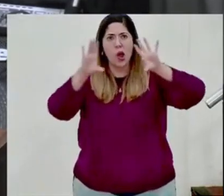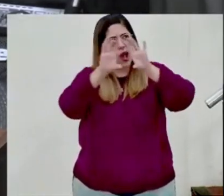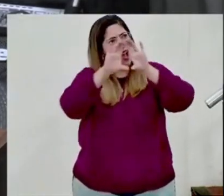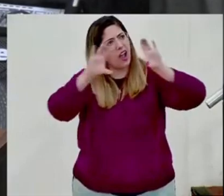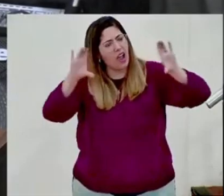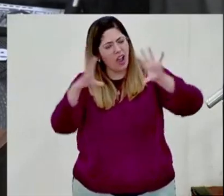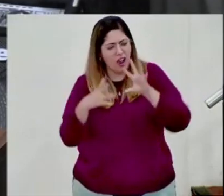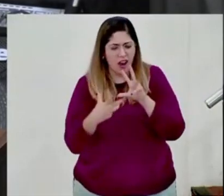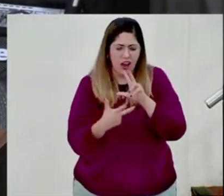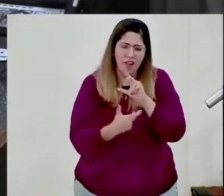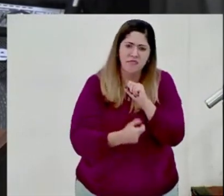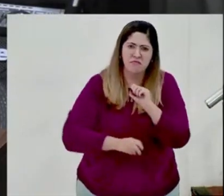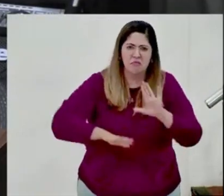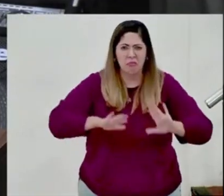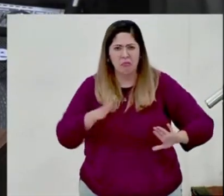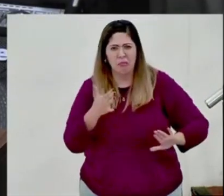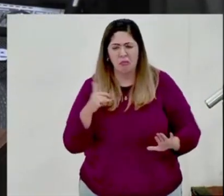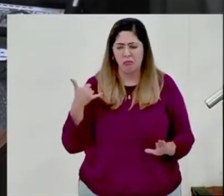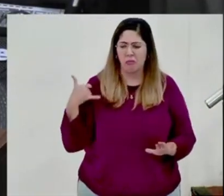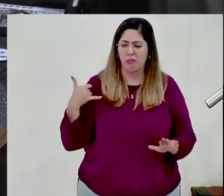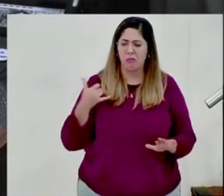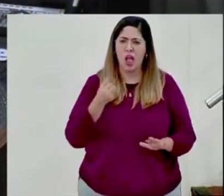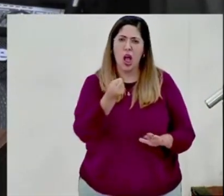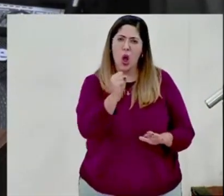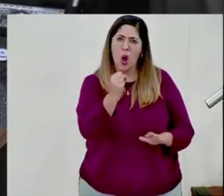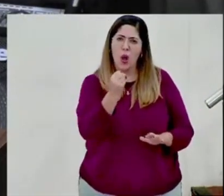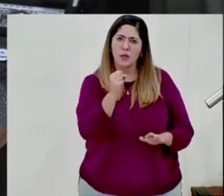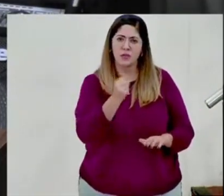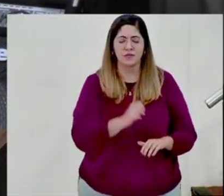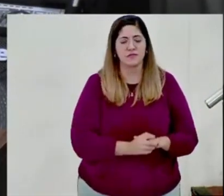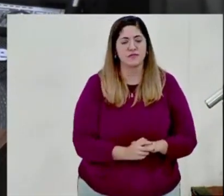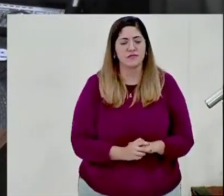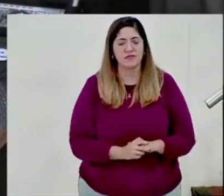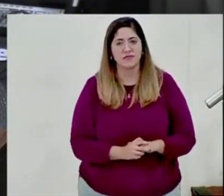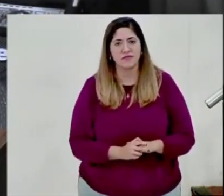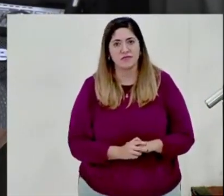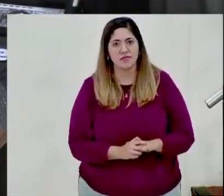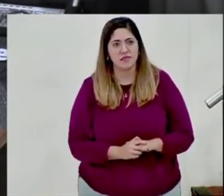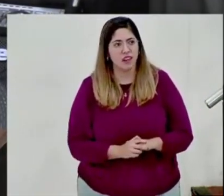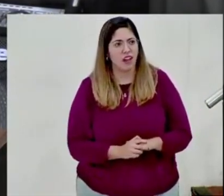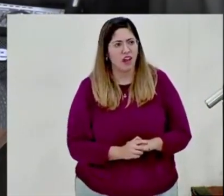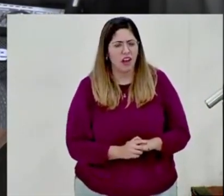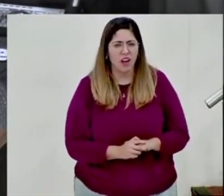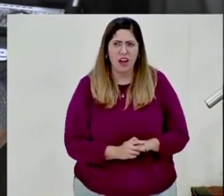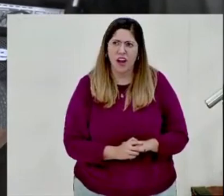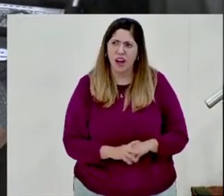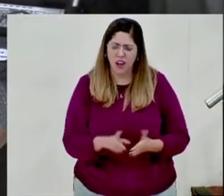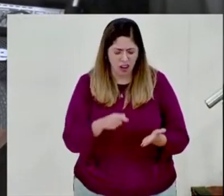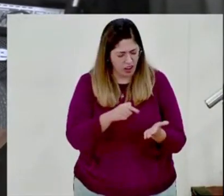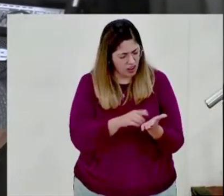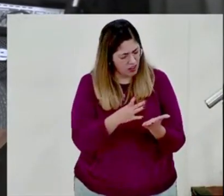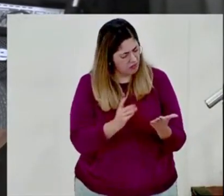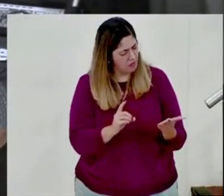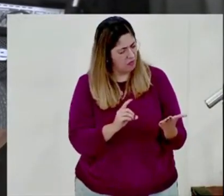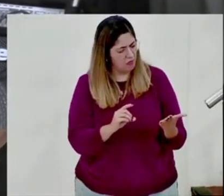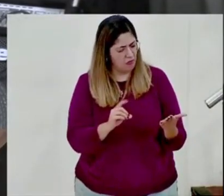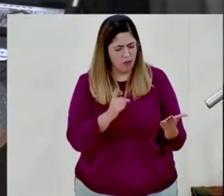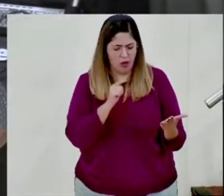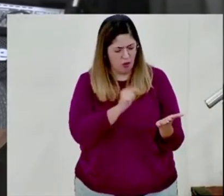ter 8, 9 anos. E eu me lembro da sensação de dizer assim: esse livro não é qualquer